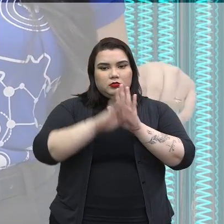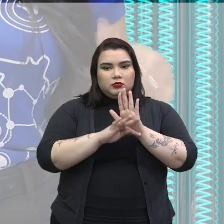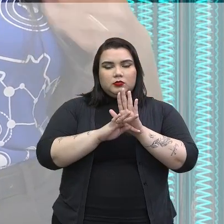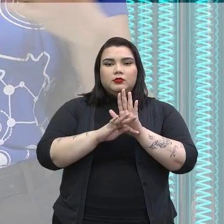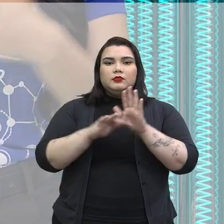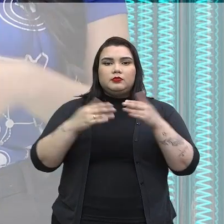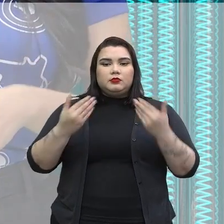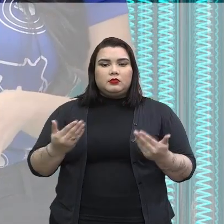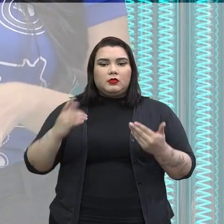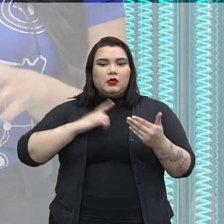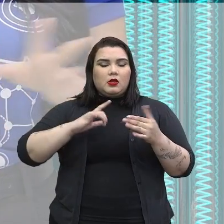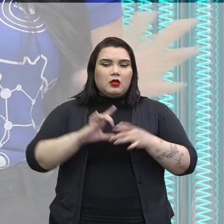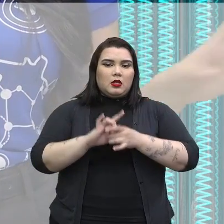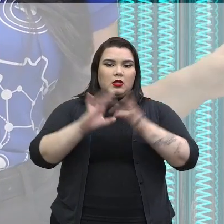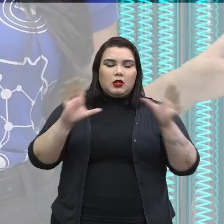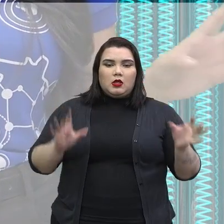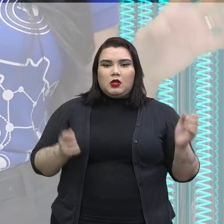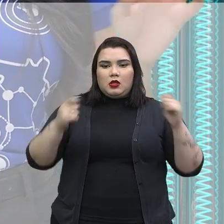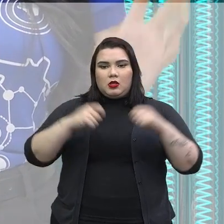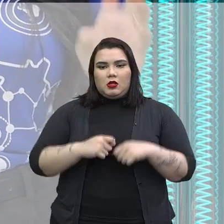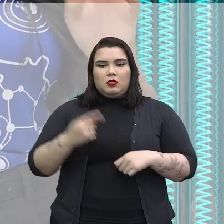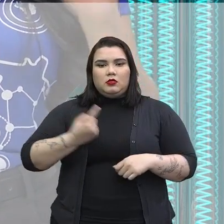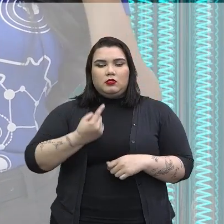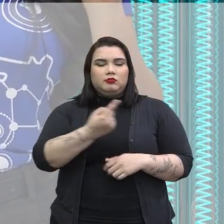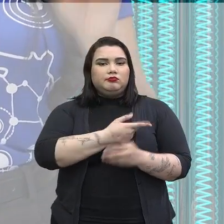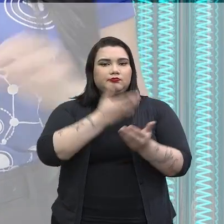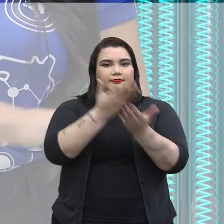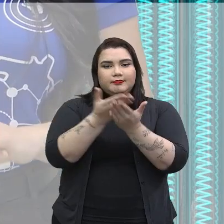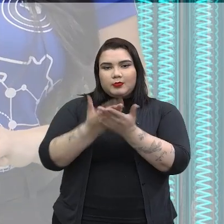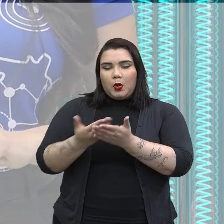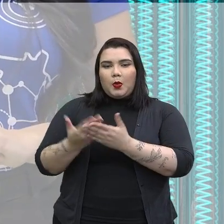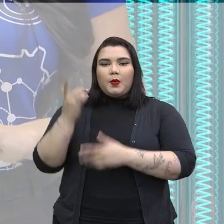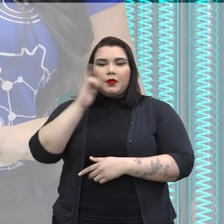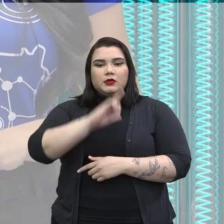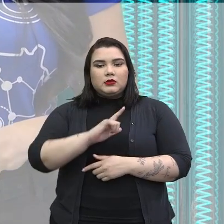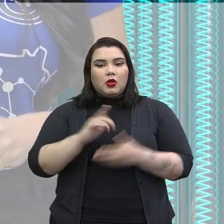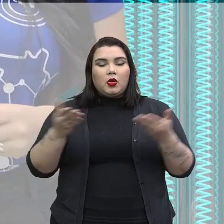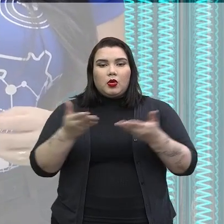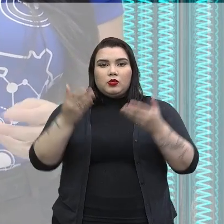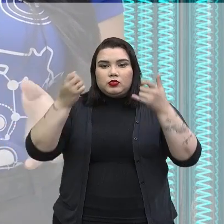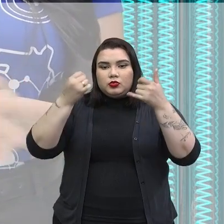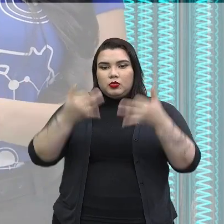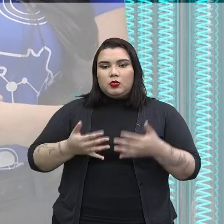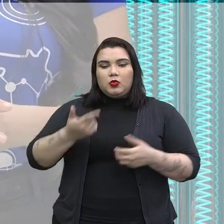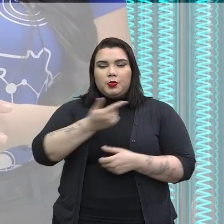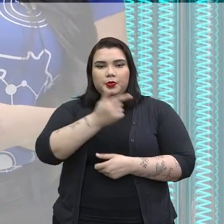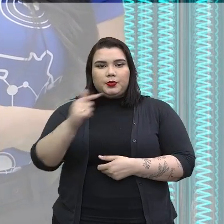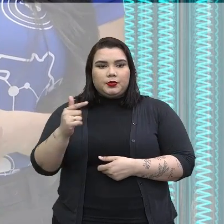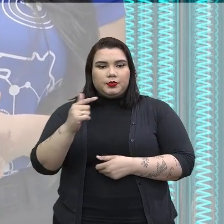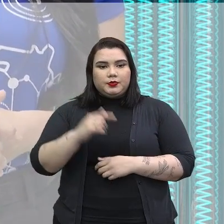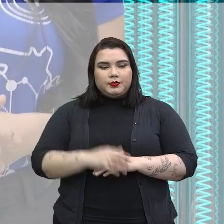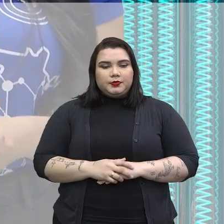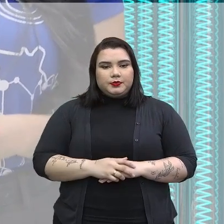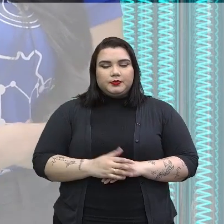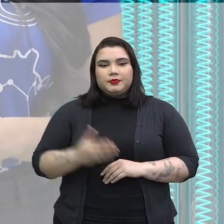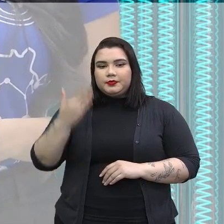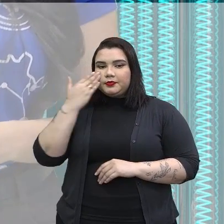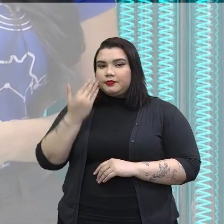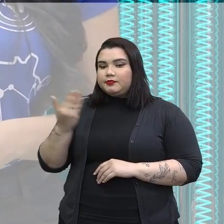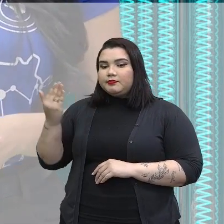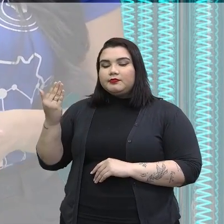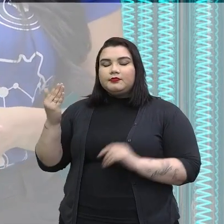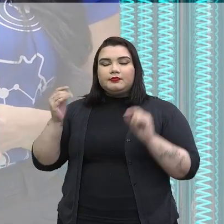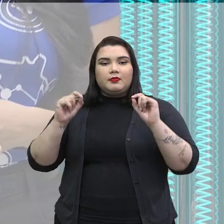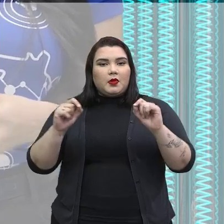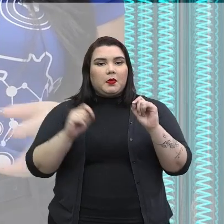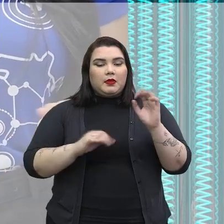aí disponíveis, espalhados por todos os lugares, e nós vamos falar de mais um agora. Vamos lá. Que é o